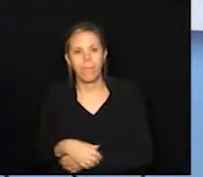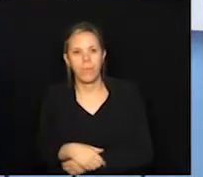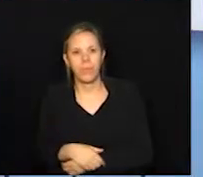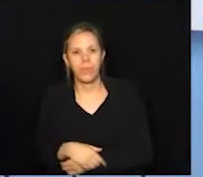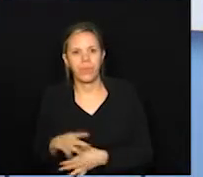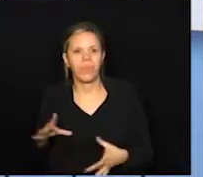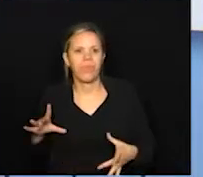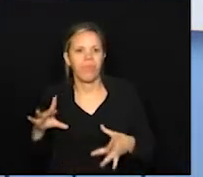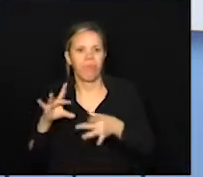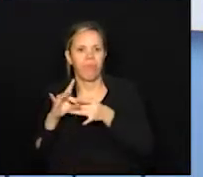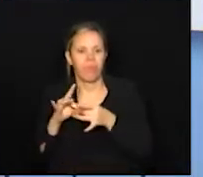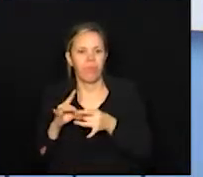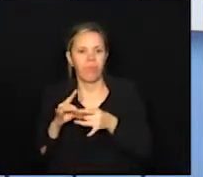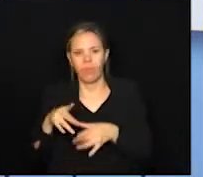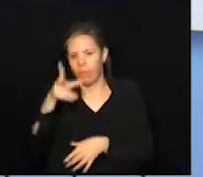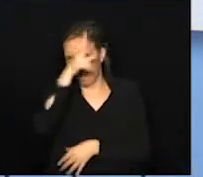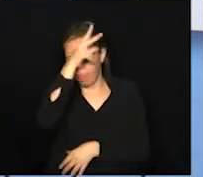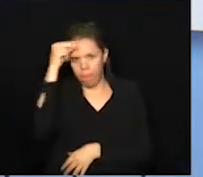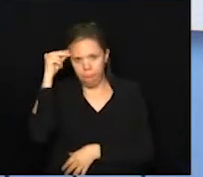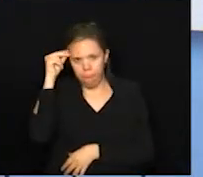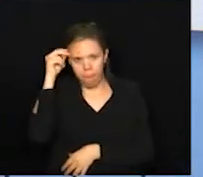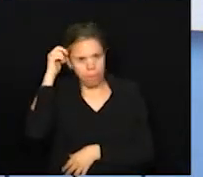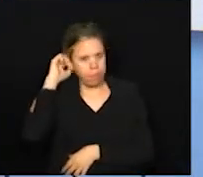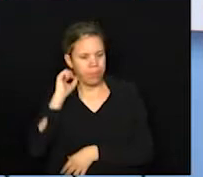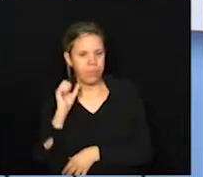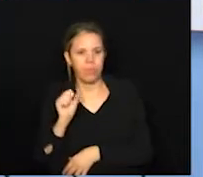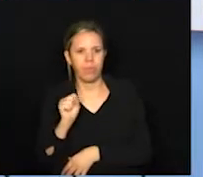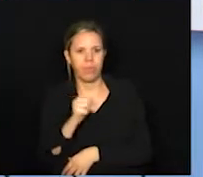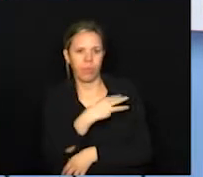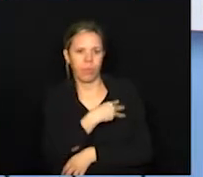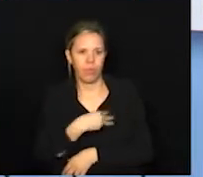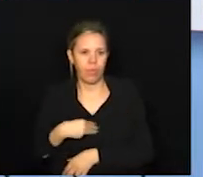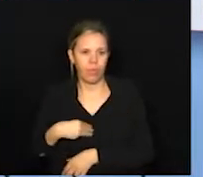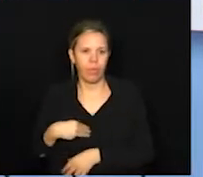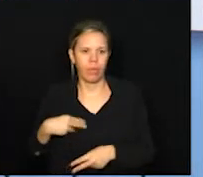uma parceria entre a Prefeitura, o Senai e o